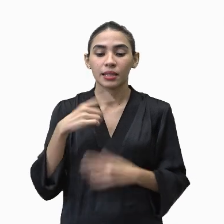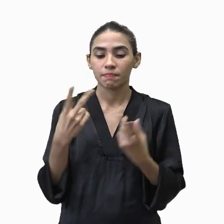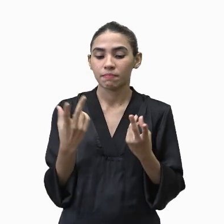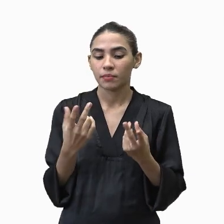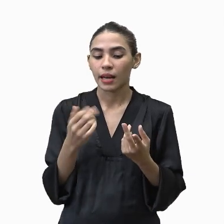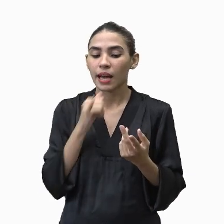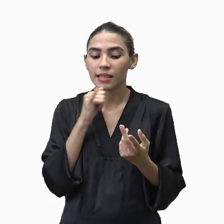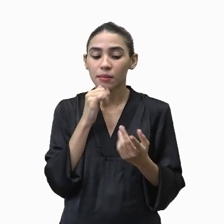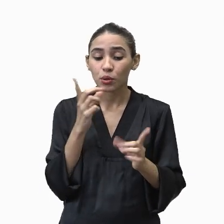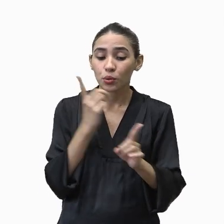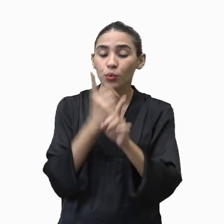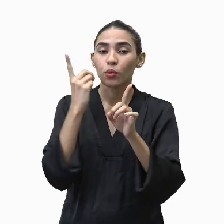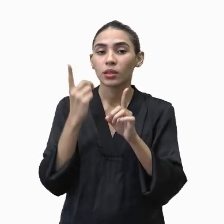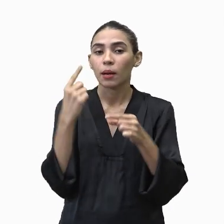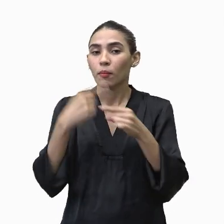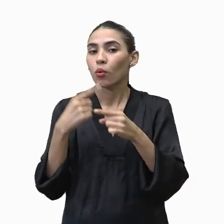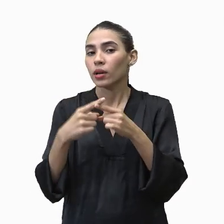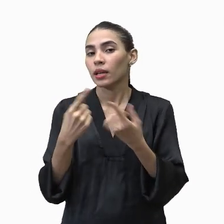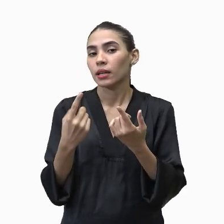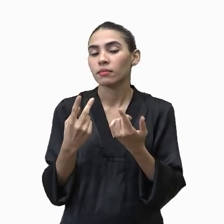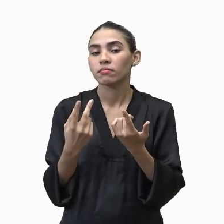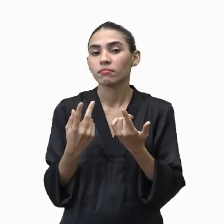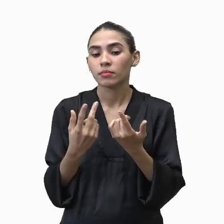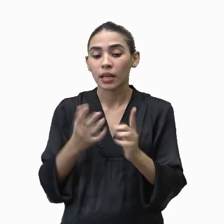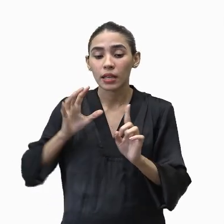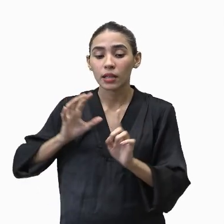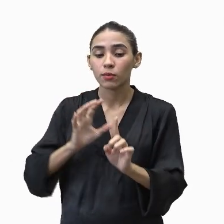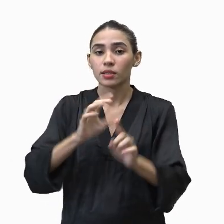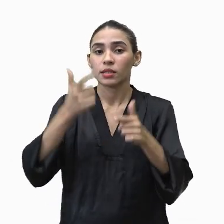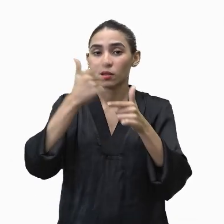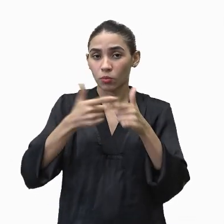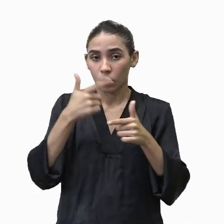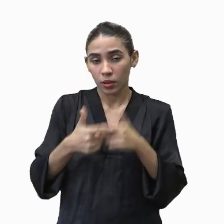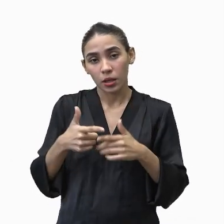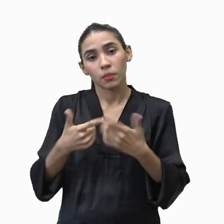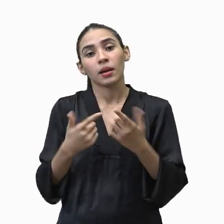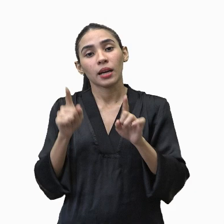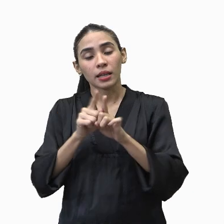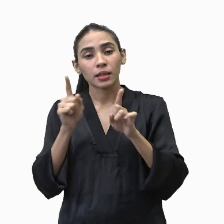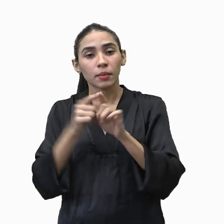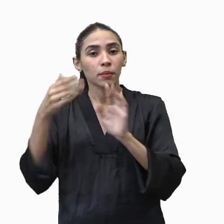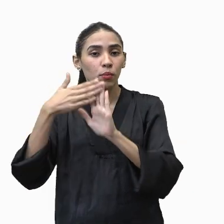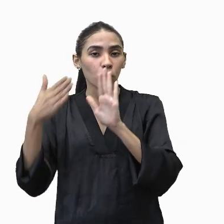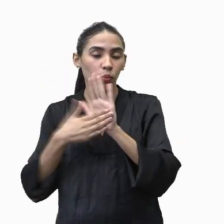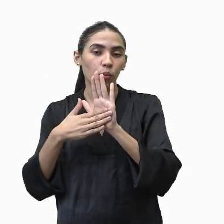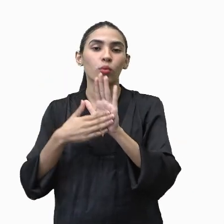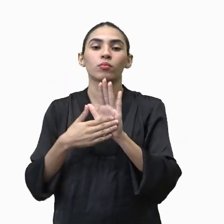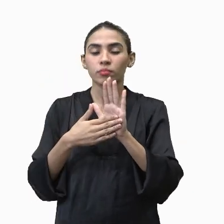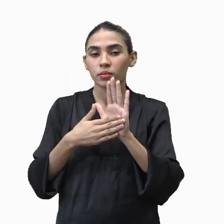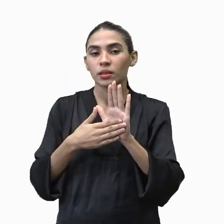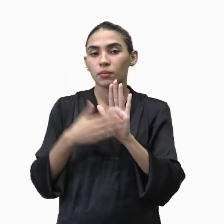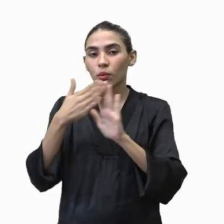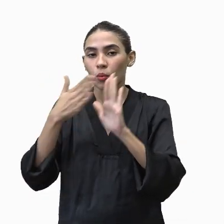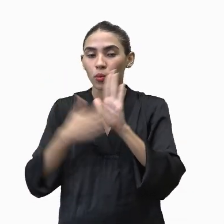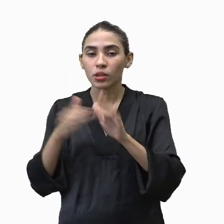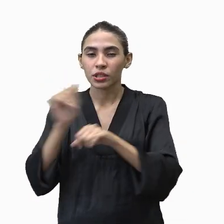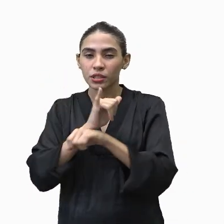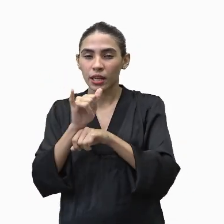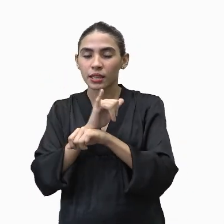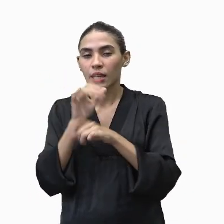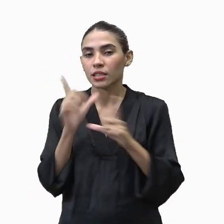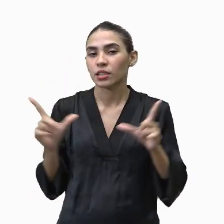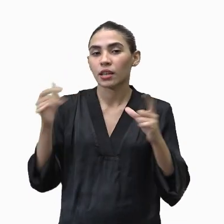desse desequilíbrio e vai poder fazer a remediação naquele ambiente. É importantíssimo,